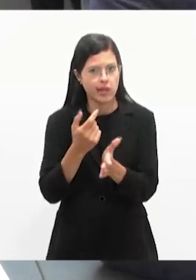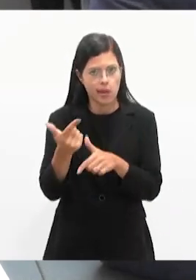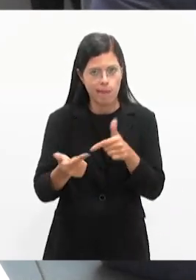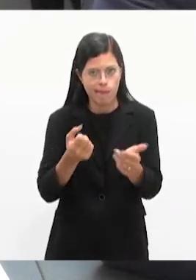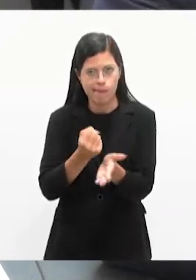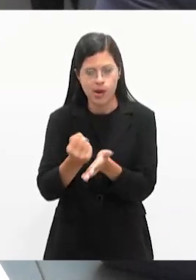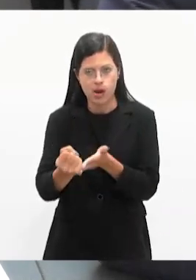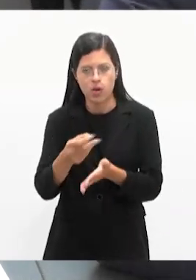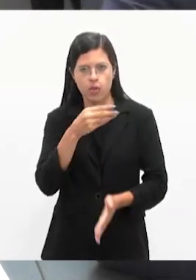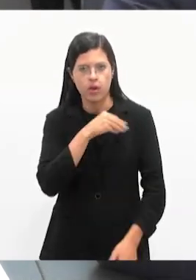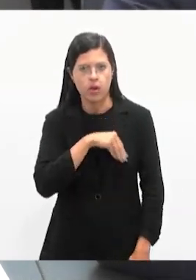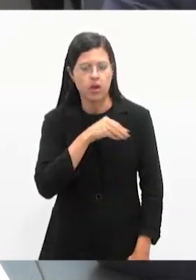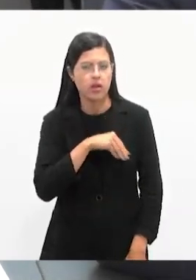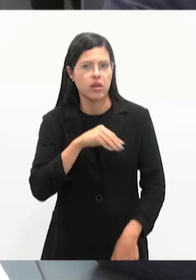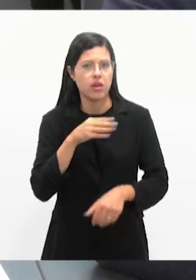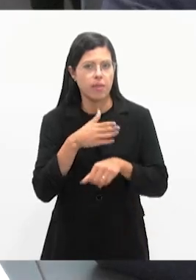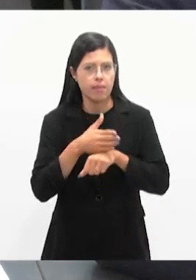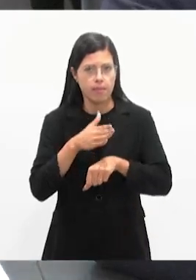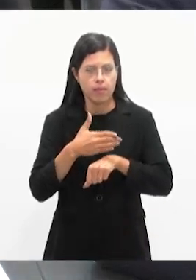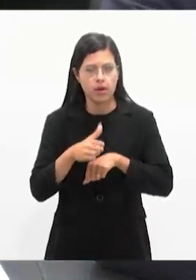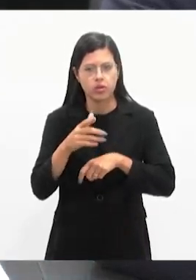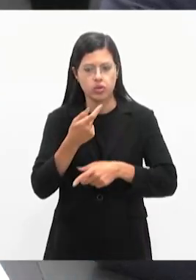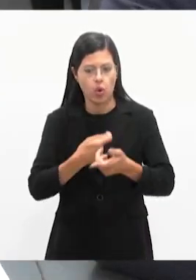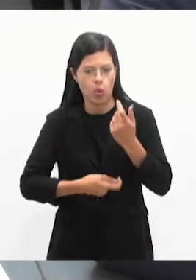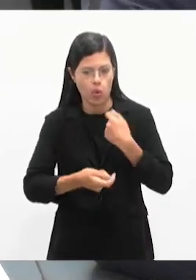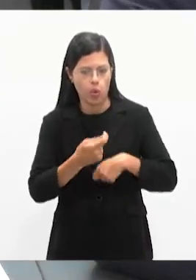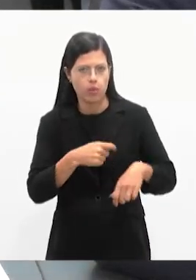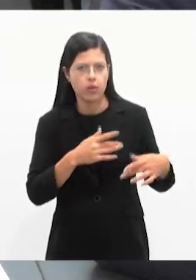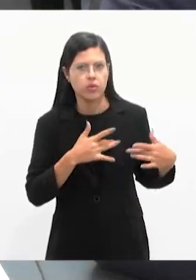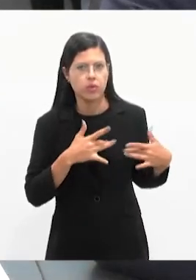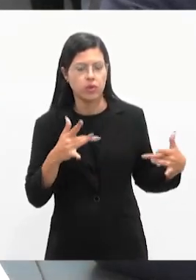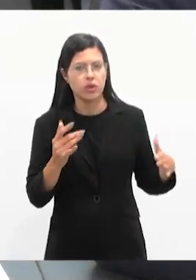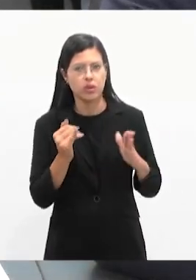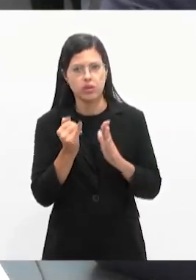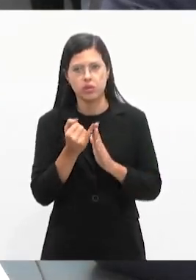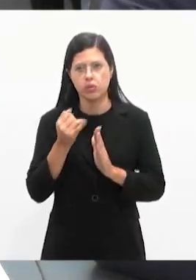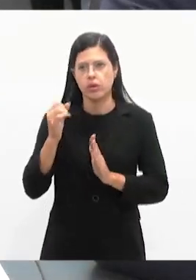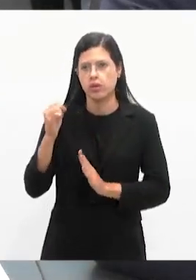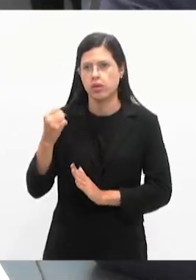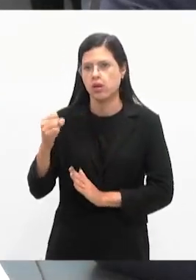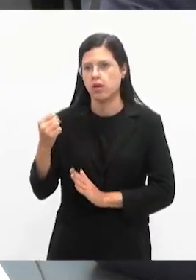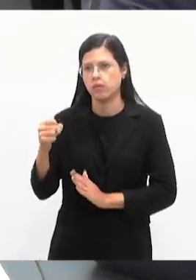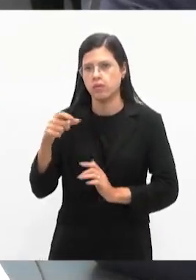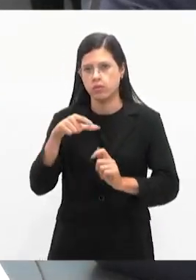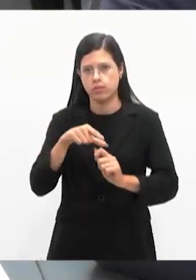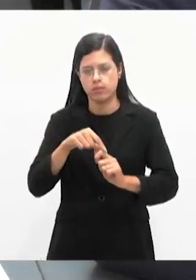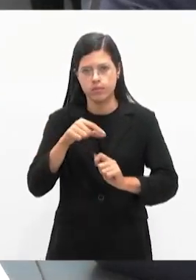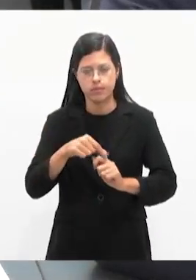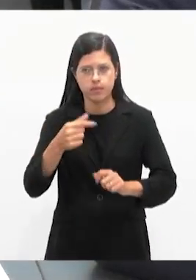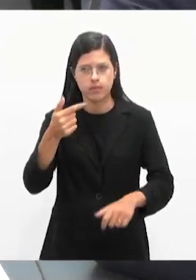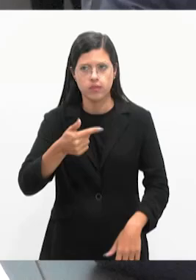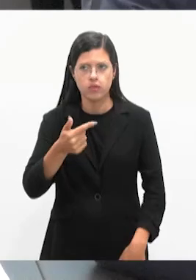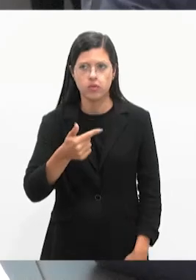economia solidária. Inciso 8º do artigo 2º,